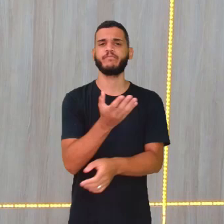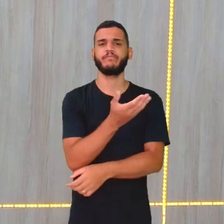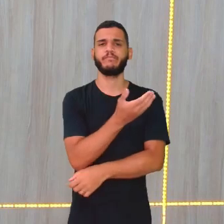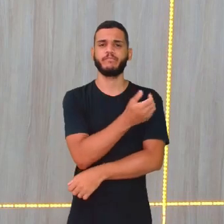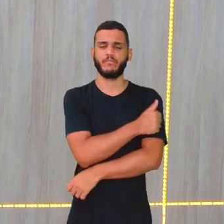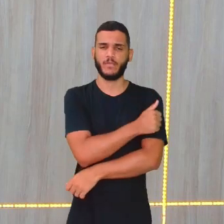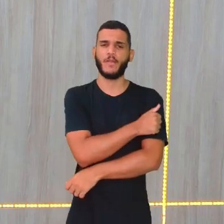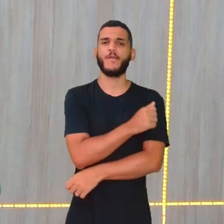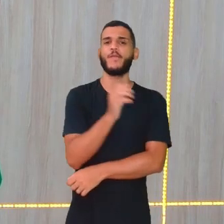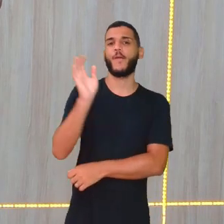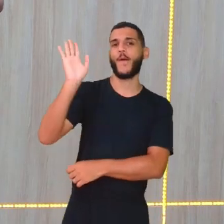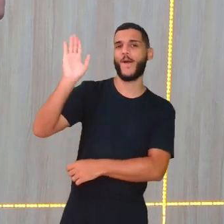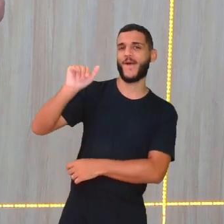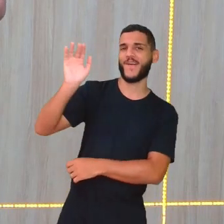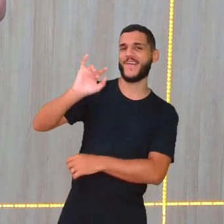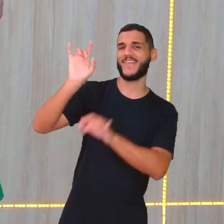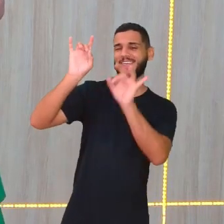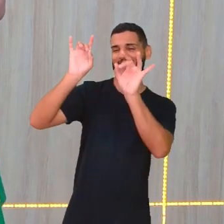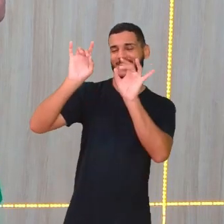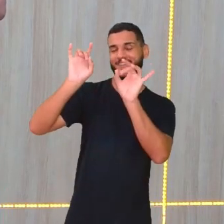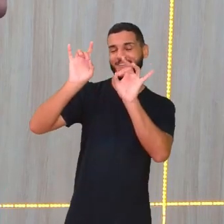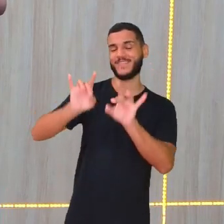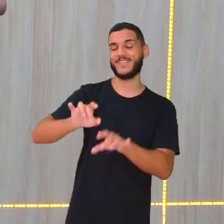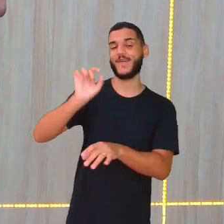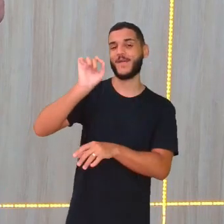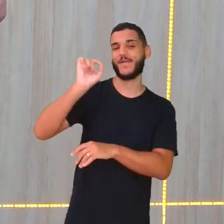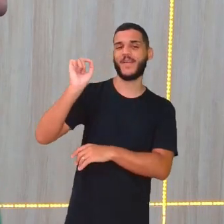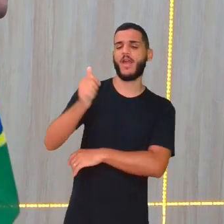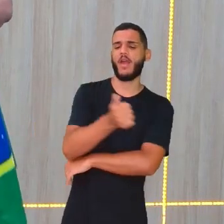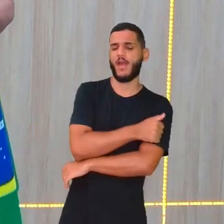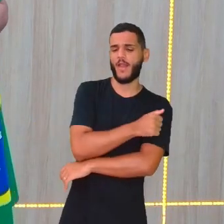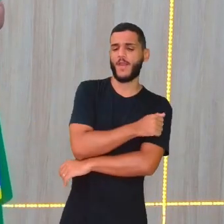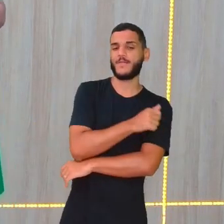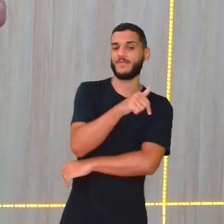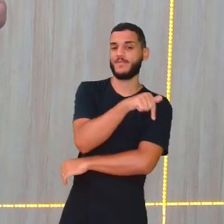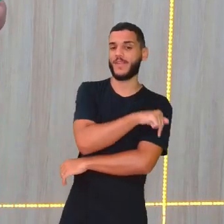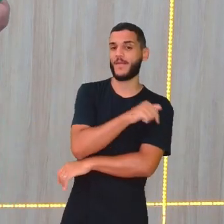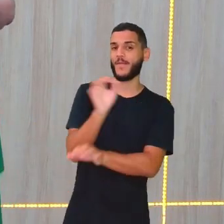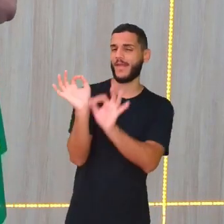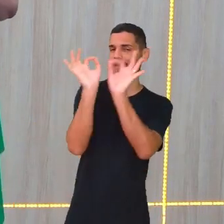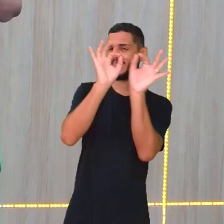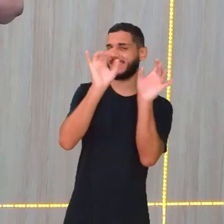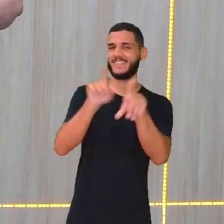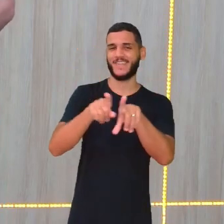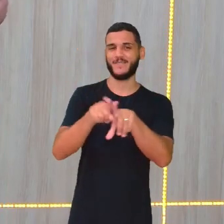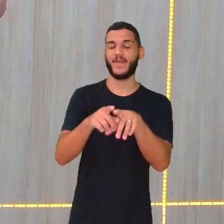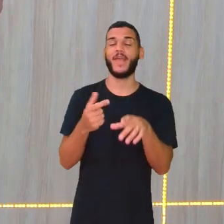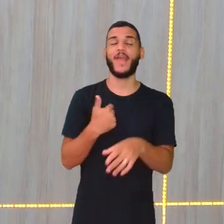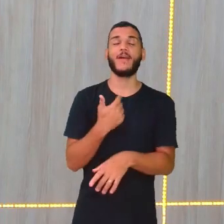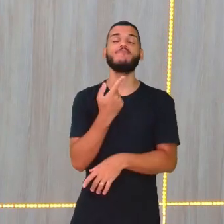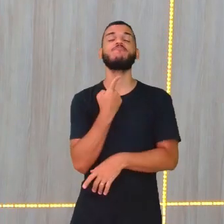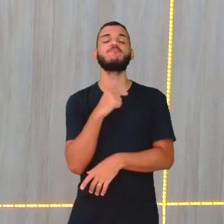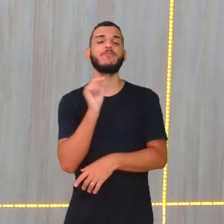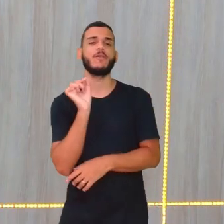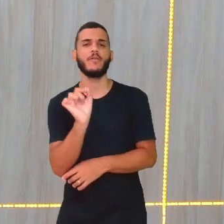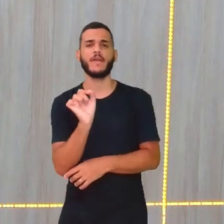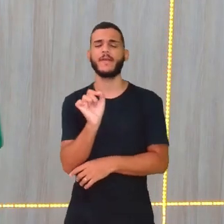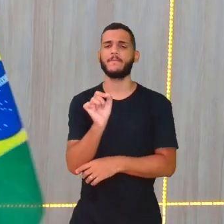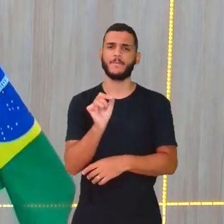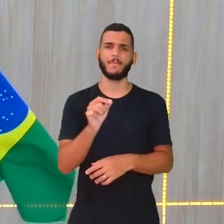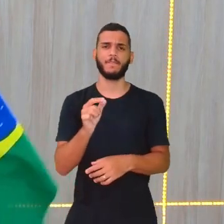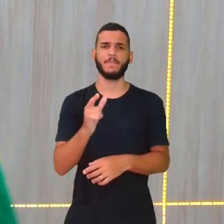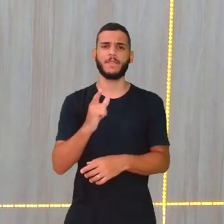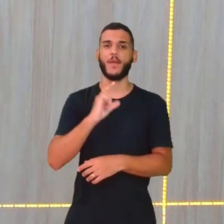meu alô especial para os alunos do 7º ano aí da Divino Espírito Santo que estão nos assistindo. Mas também quero, né, aí mandar